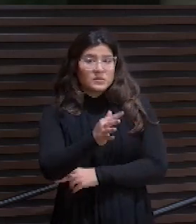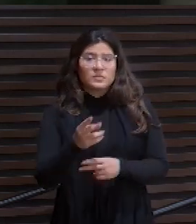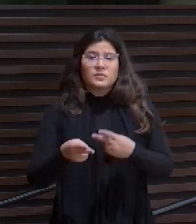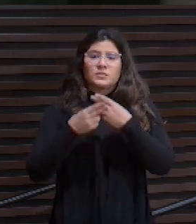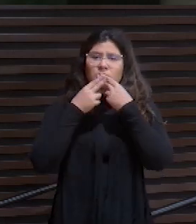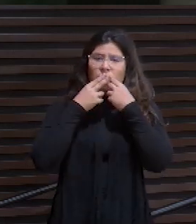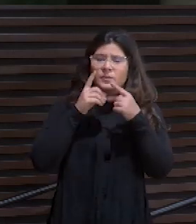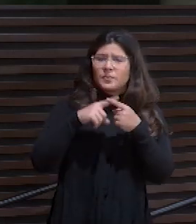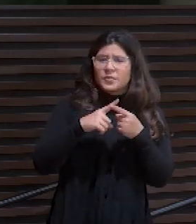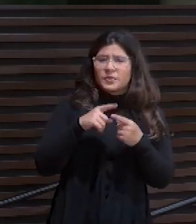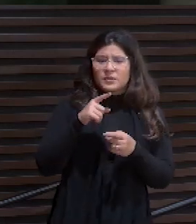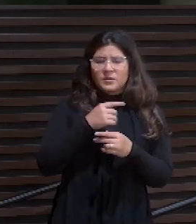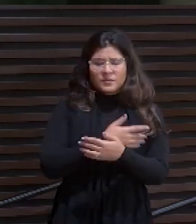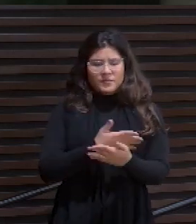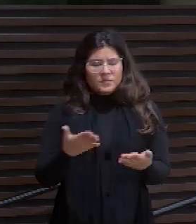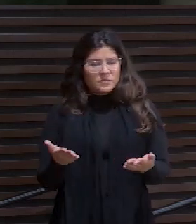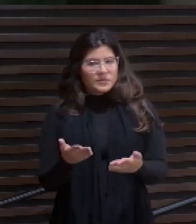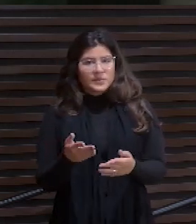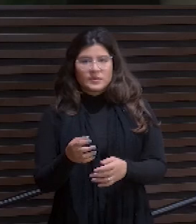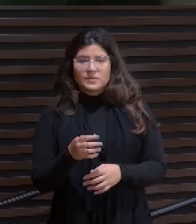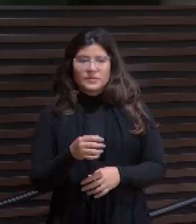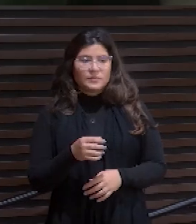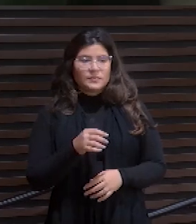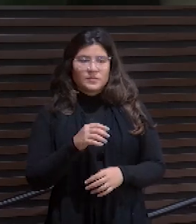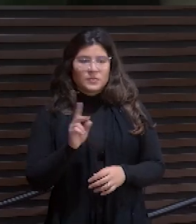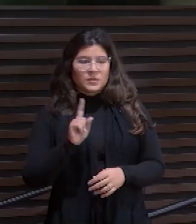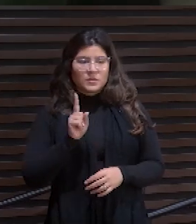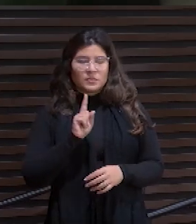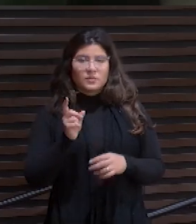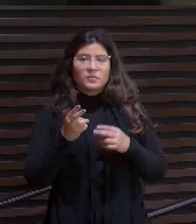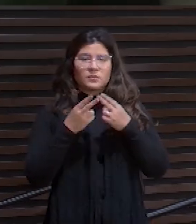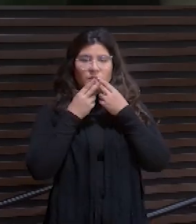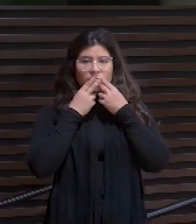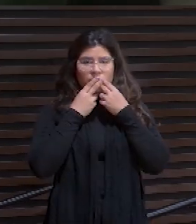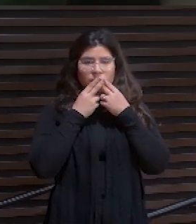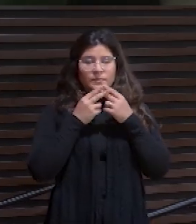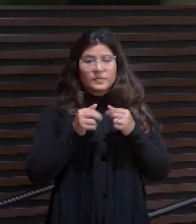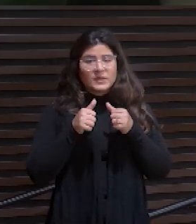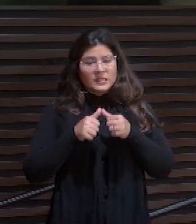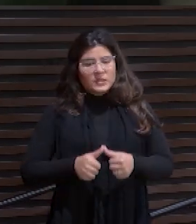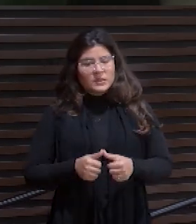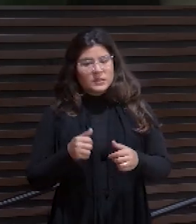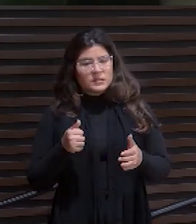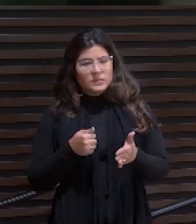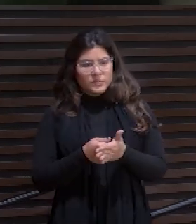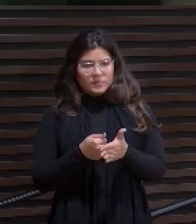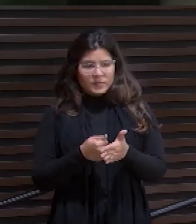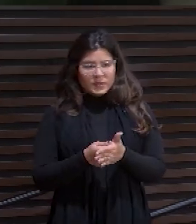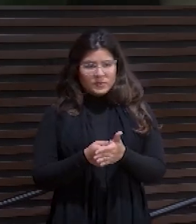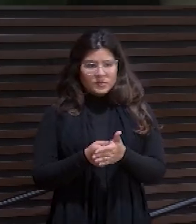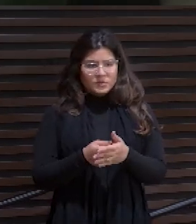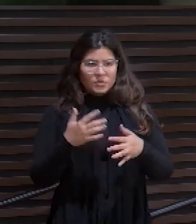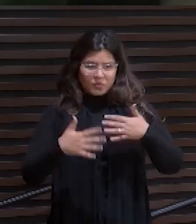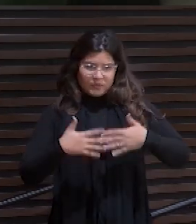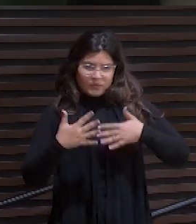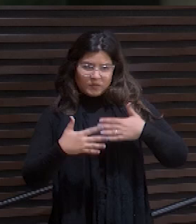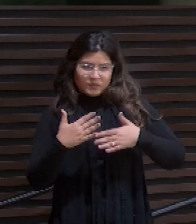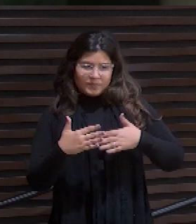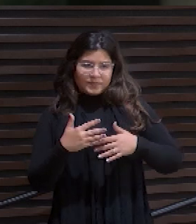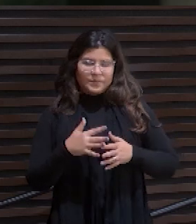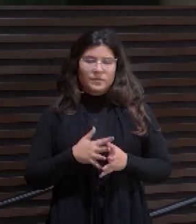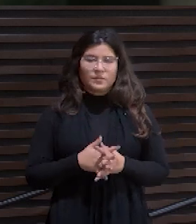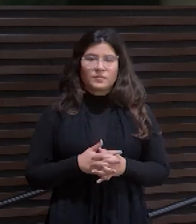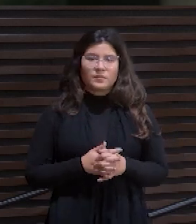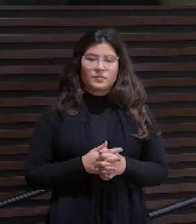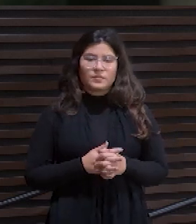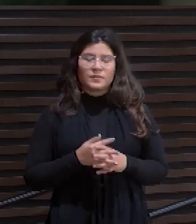jejuando? Então, esse era o confronto dos fariseus para com Jesus. E nós vamos ver